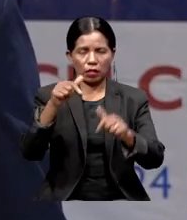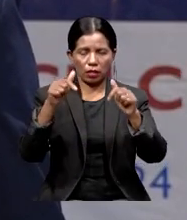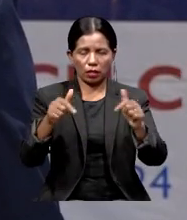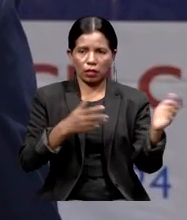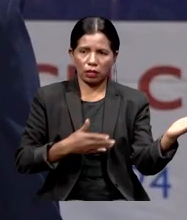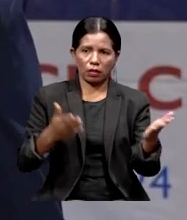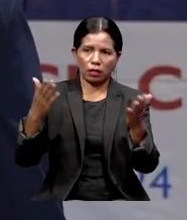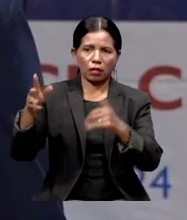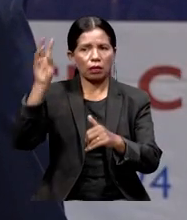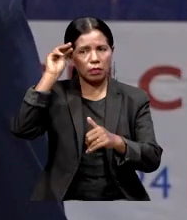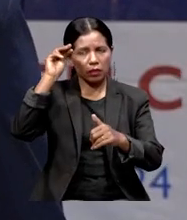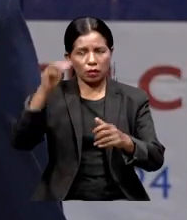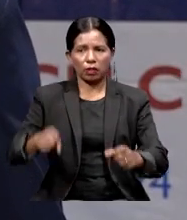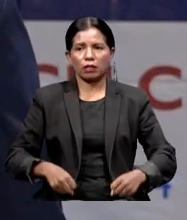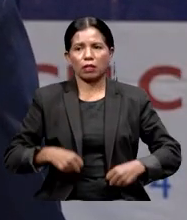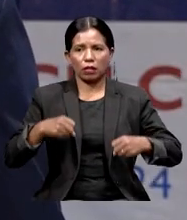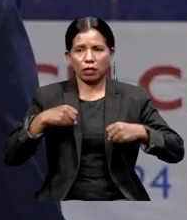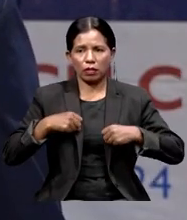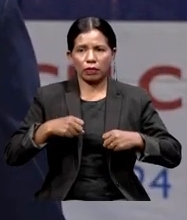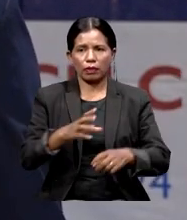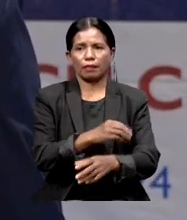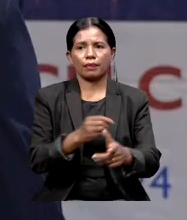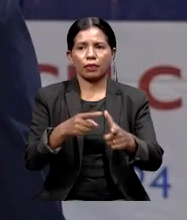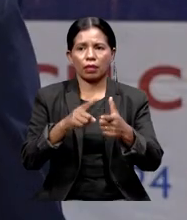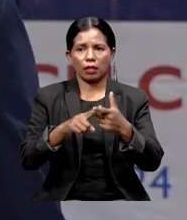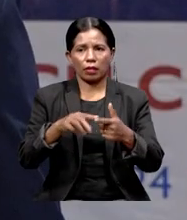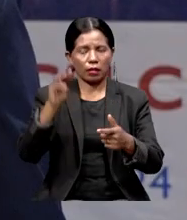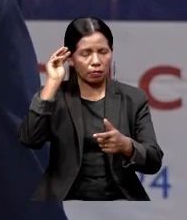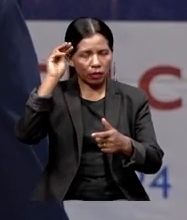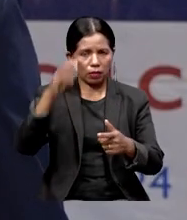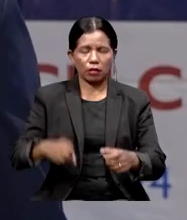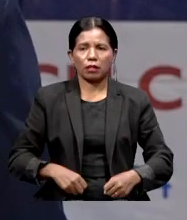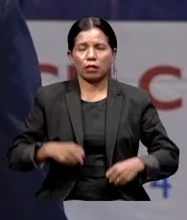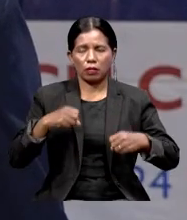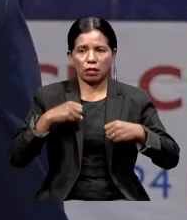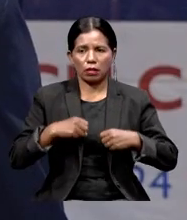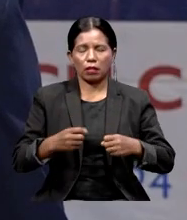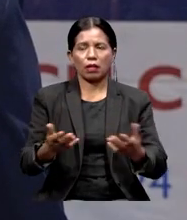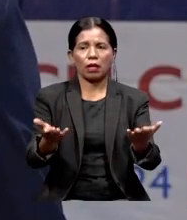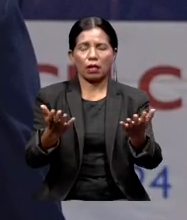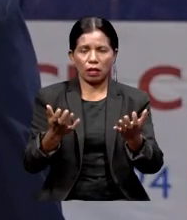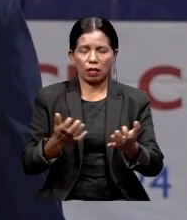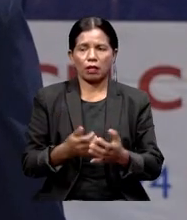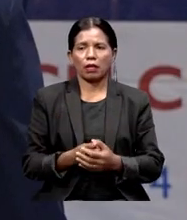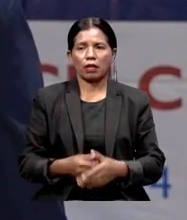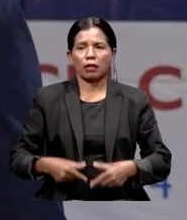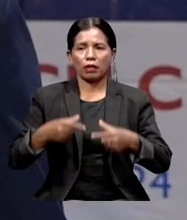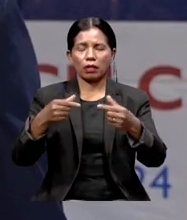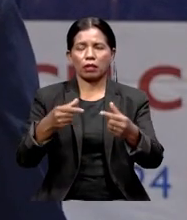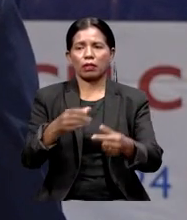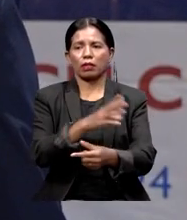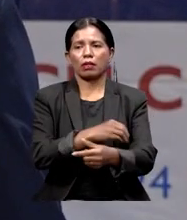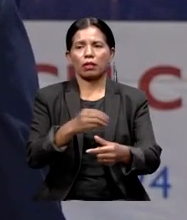do Ministério da Saúde, as vice-ministro da Saúde, a cara foi aprecia